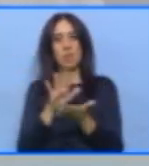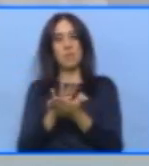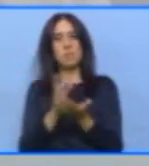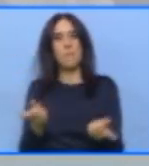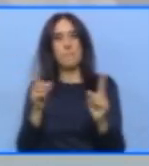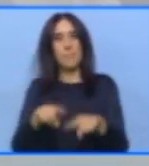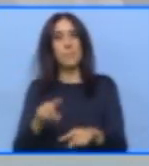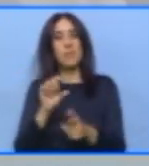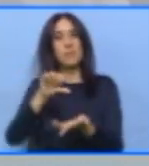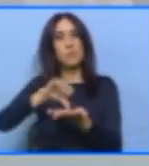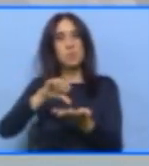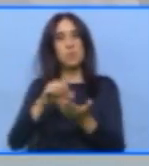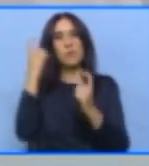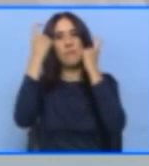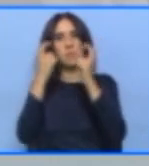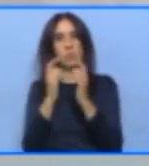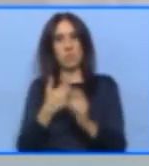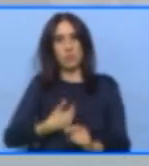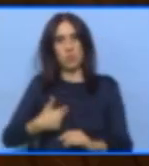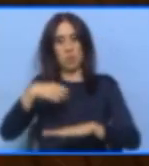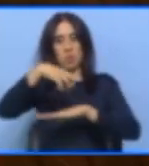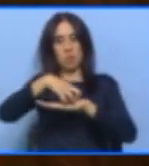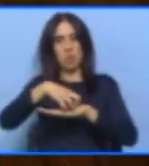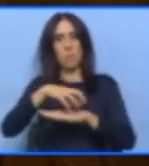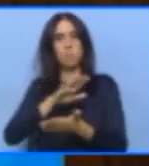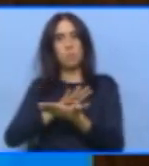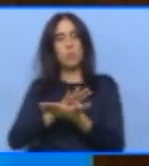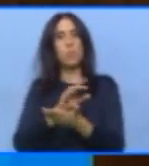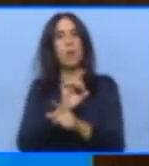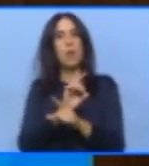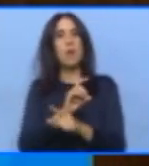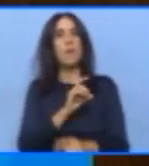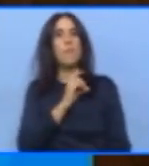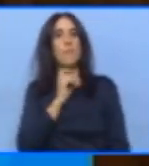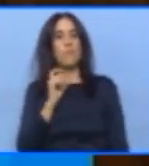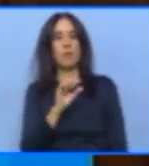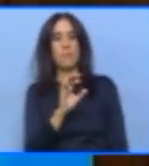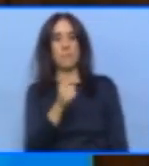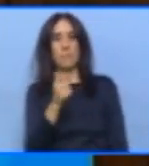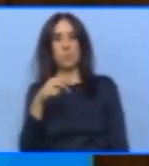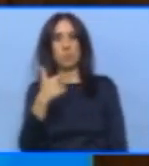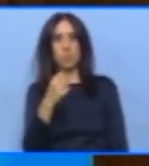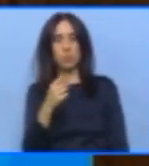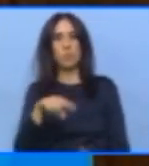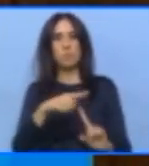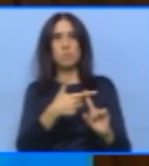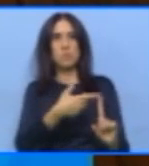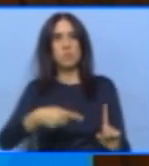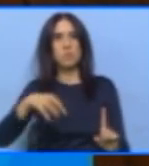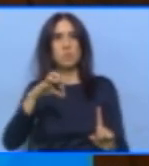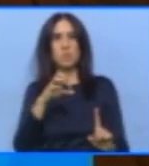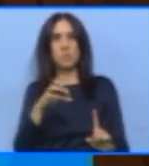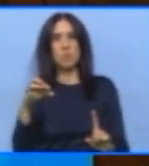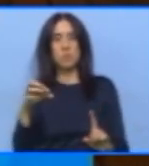Cristã publicou sobre a animação do Frei Bento em 1989. Tem agora aqui, claro, um pouco